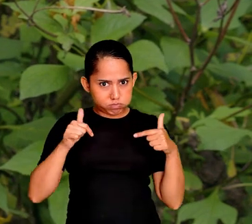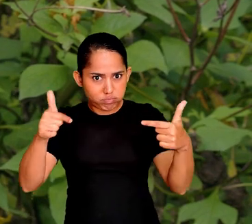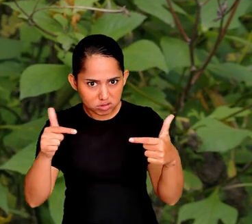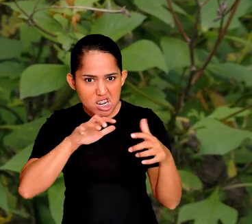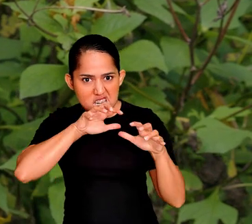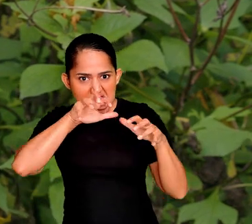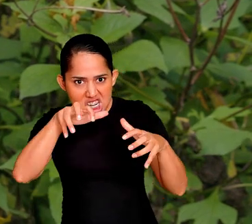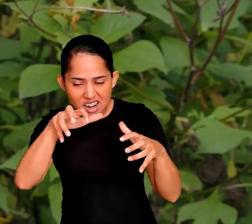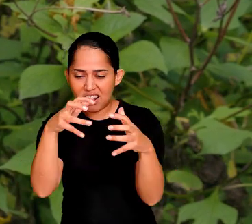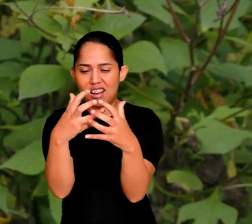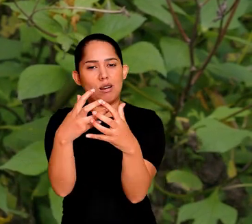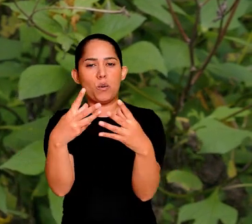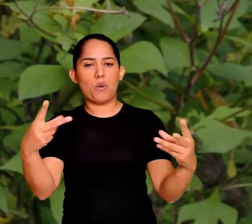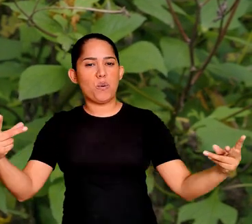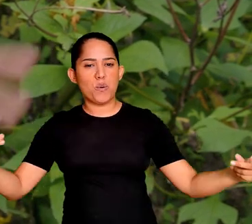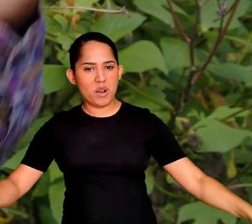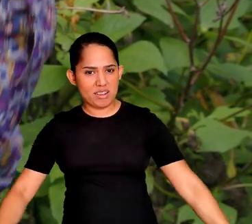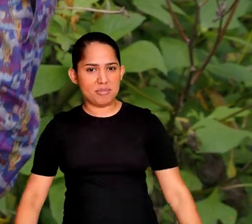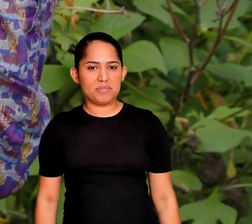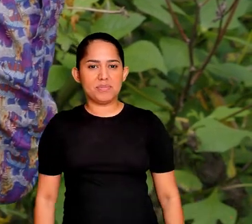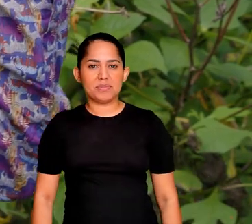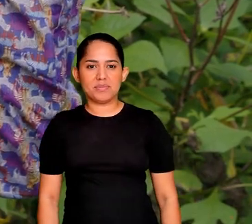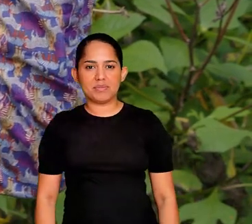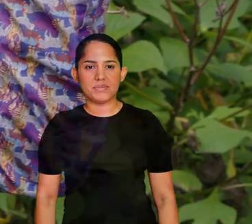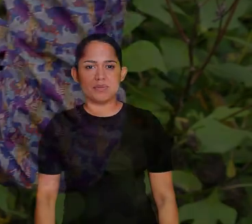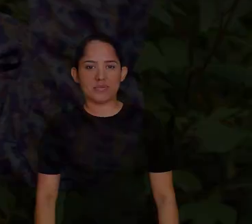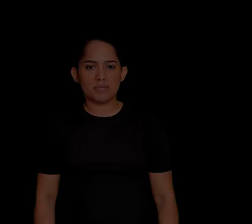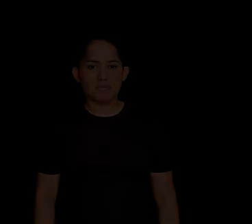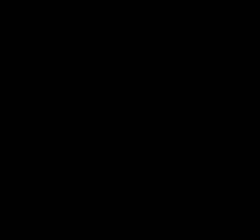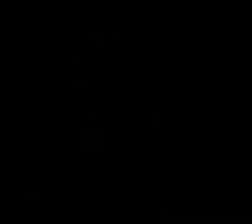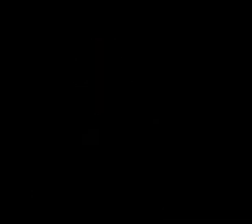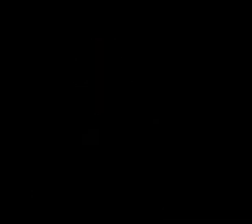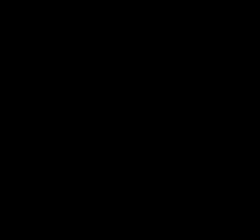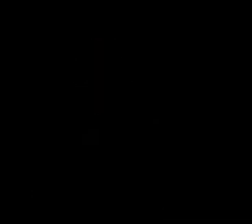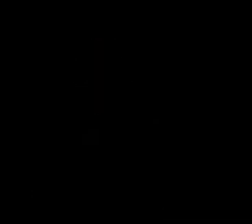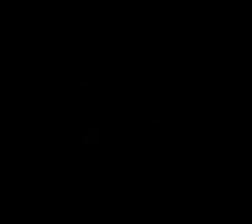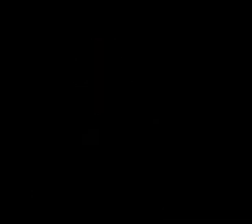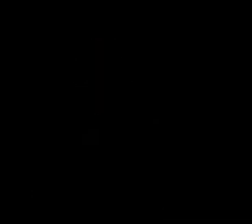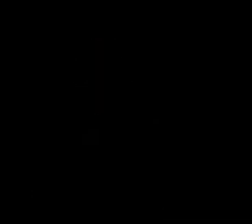encarar o bicho some. O bicho some.